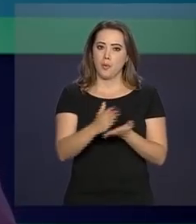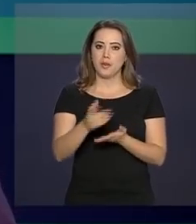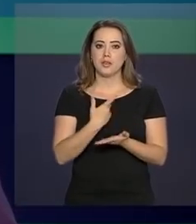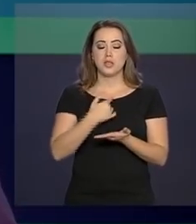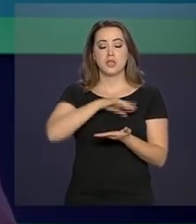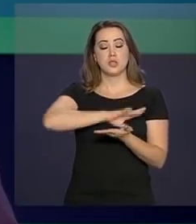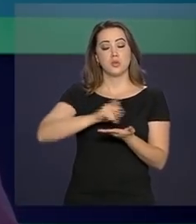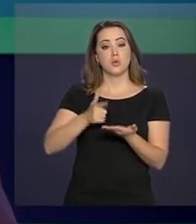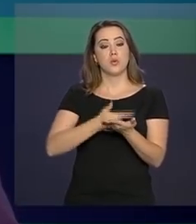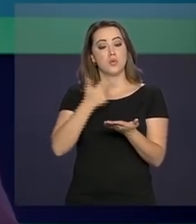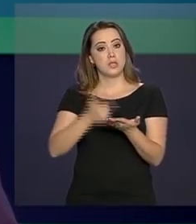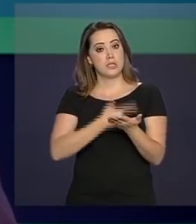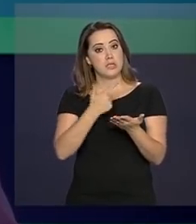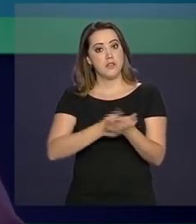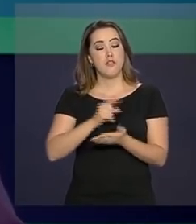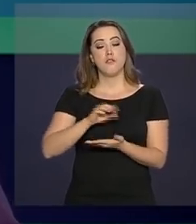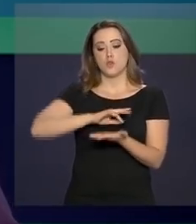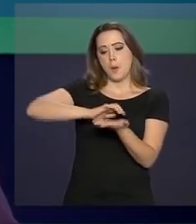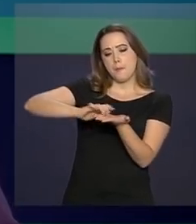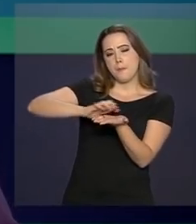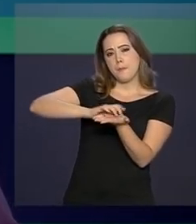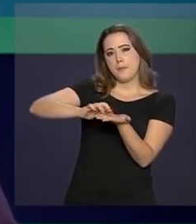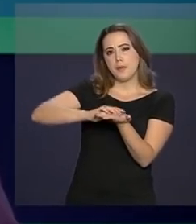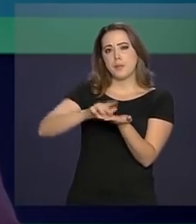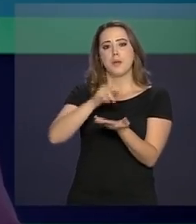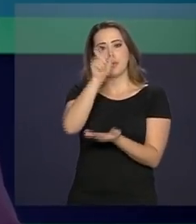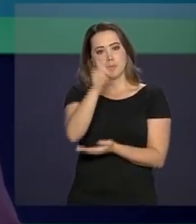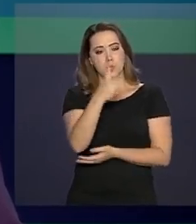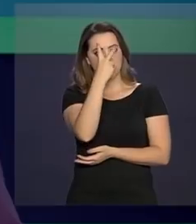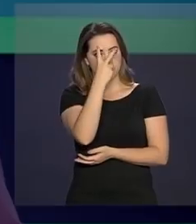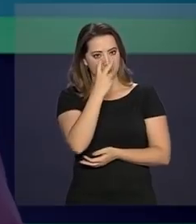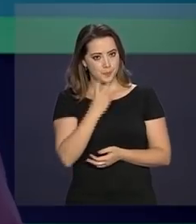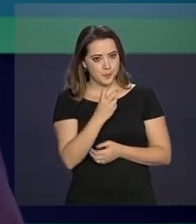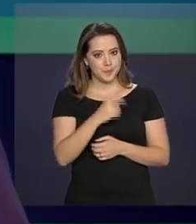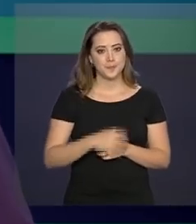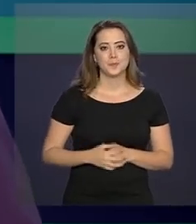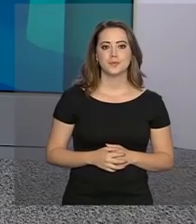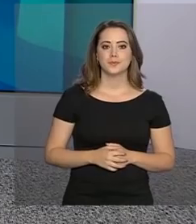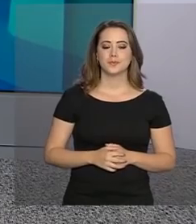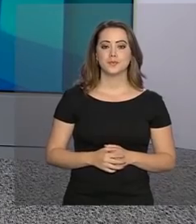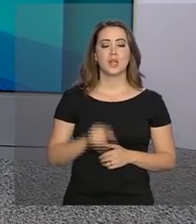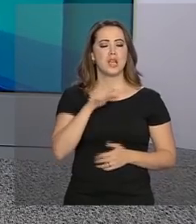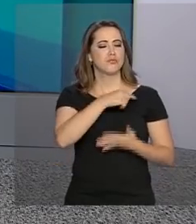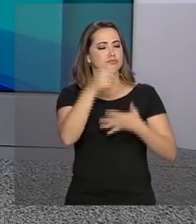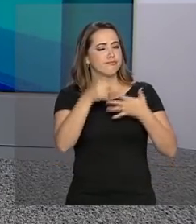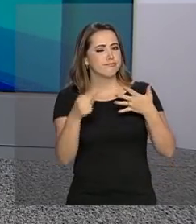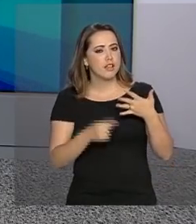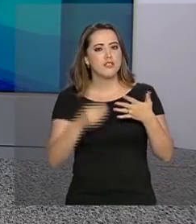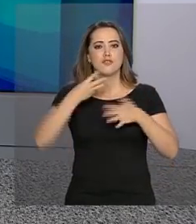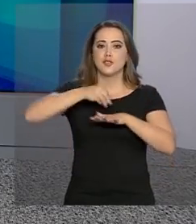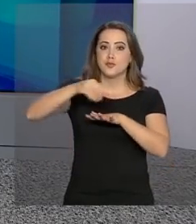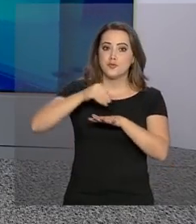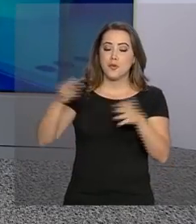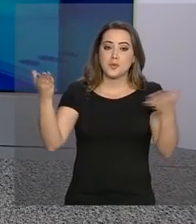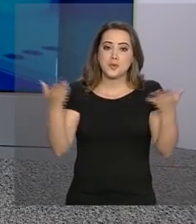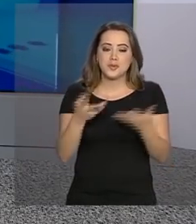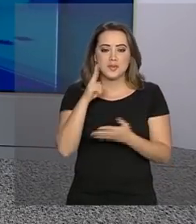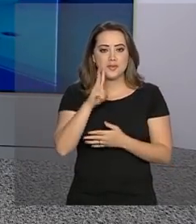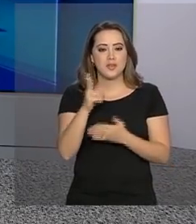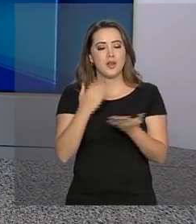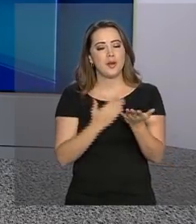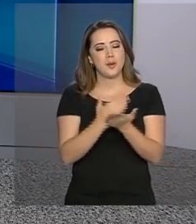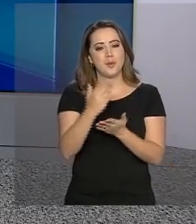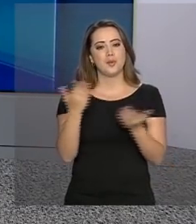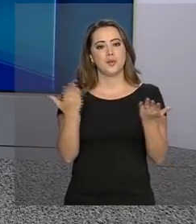de mais de 1.000 títulos em braille para atender a alunos com deficiência visual. Essas e outras notícias você acompanha